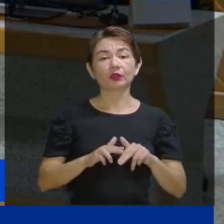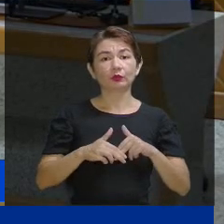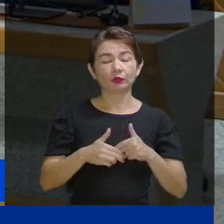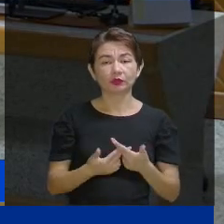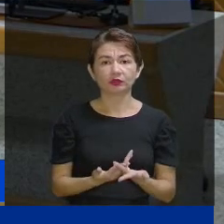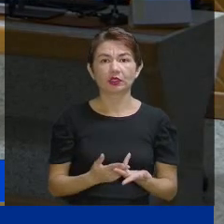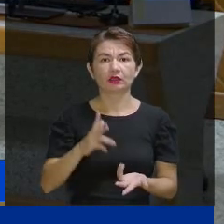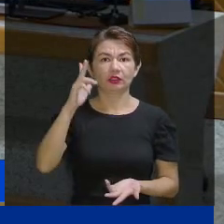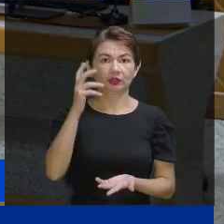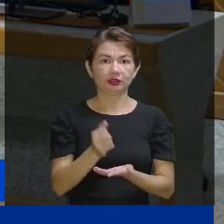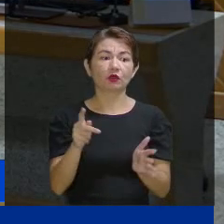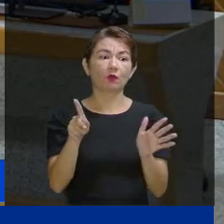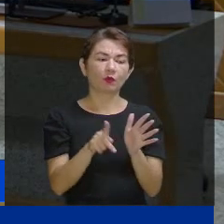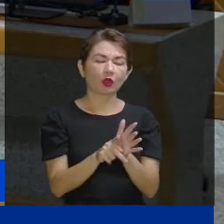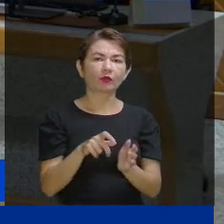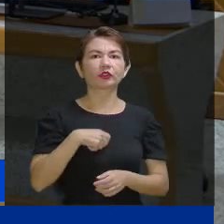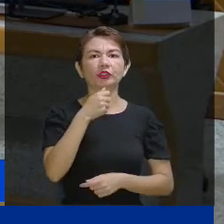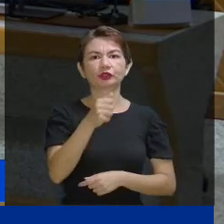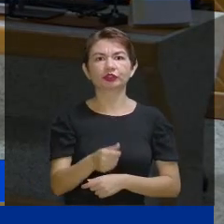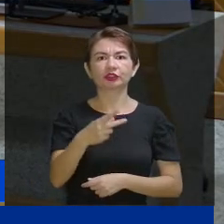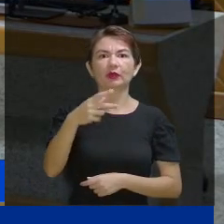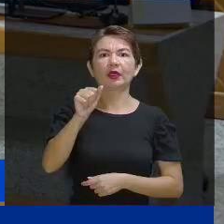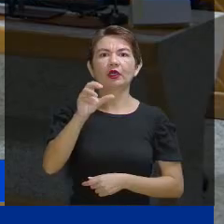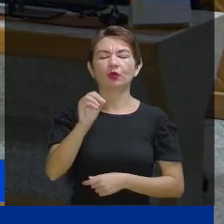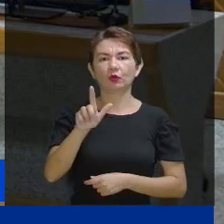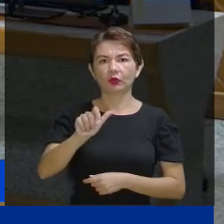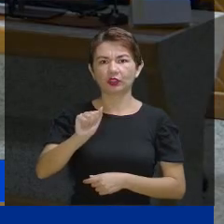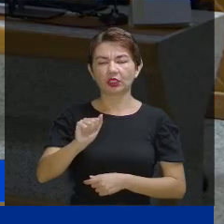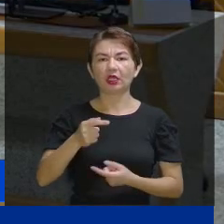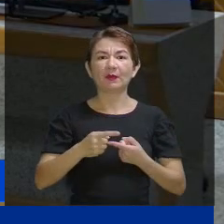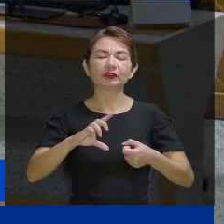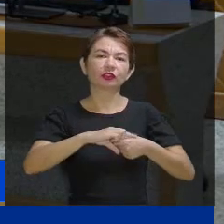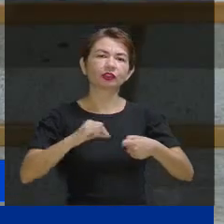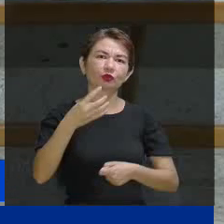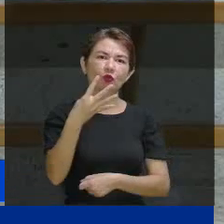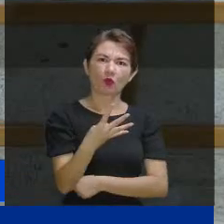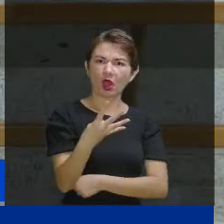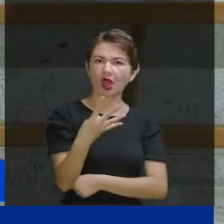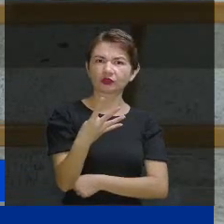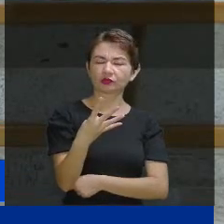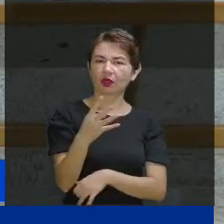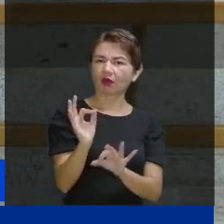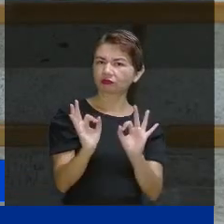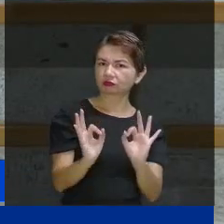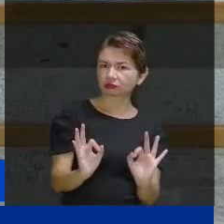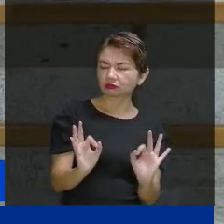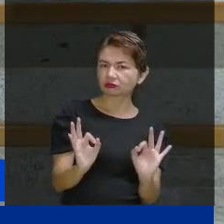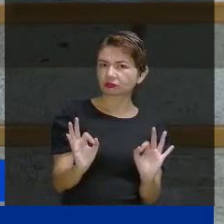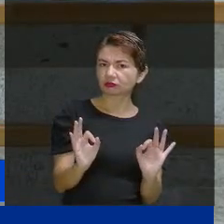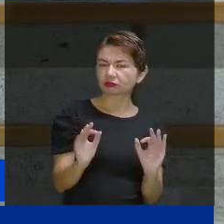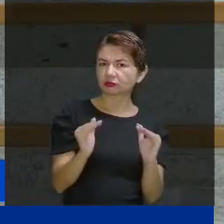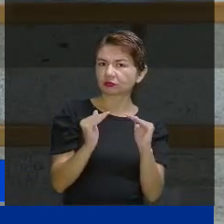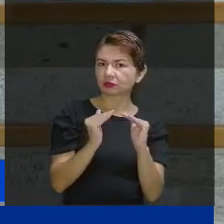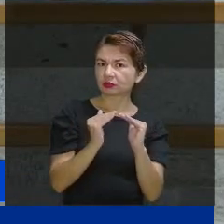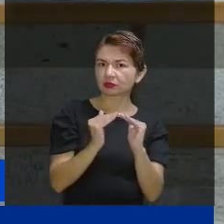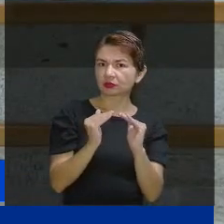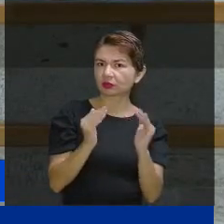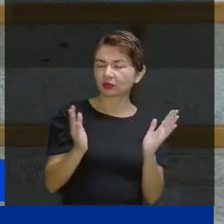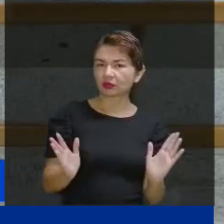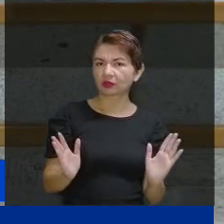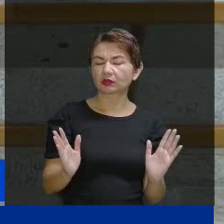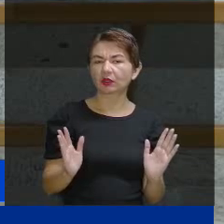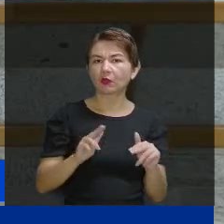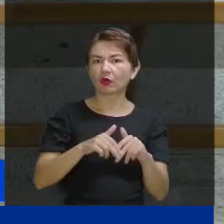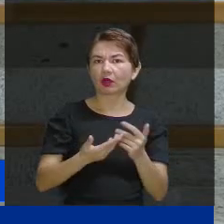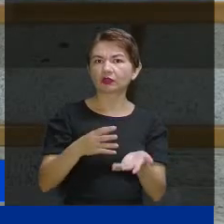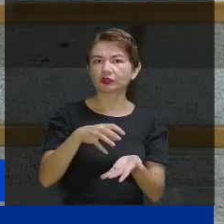ela é. Foco na mesa lateral direita, com a palavra. O artigo 4º não supre essa situação em razão da primazia do